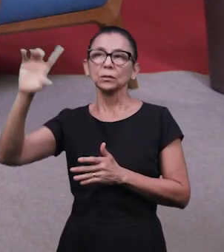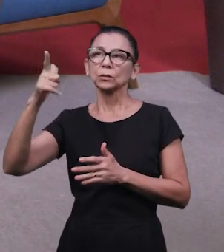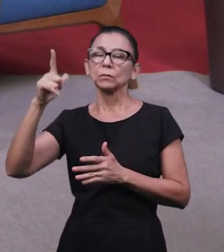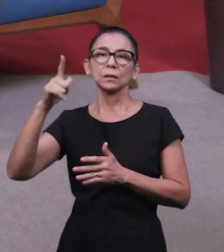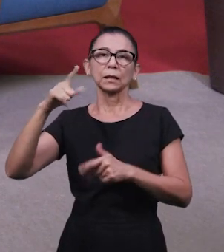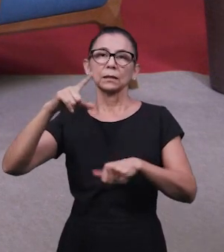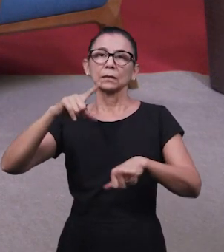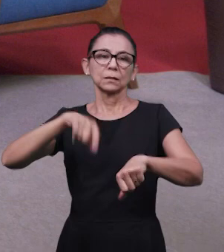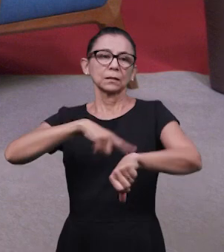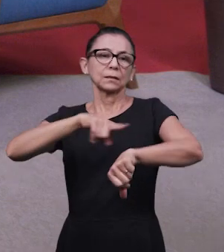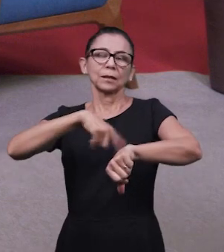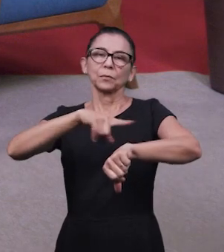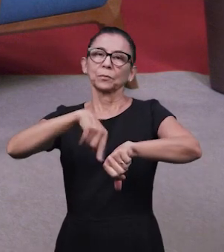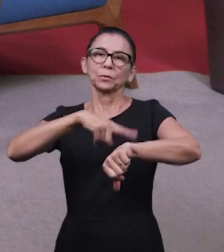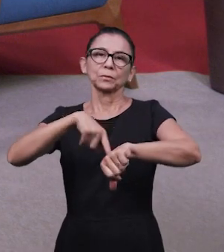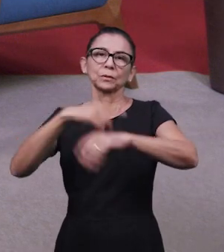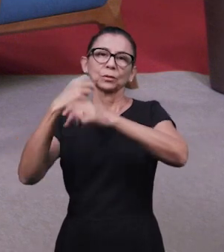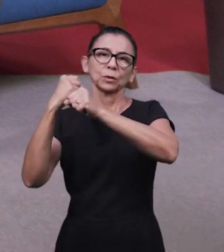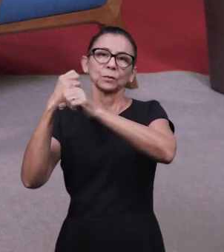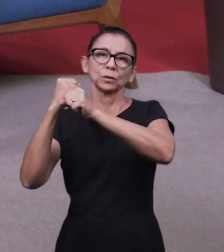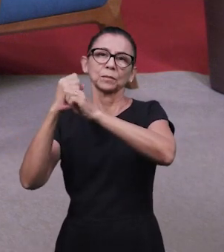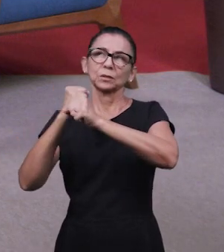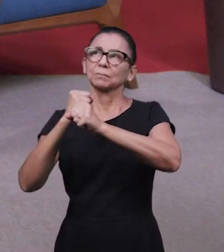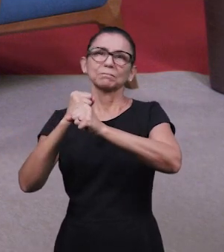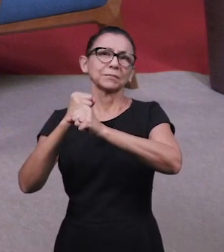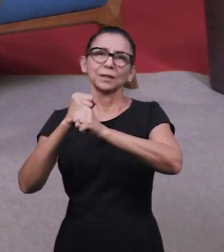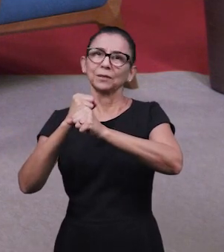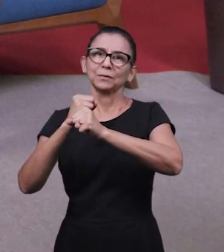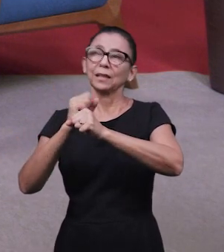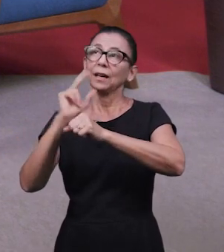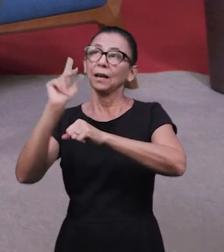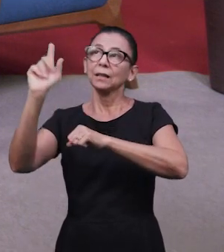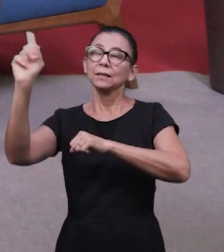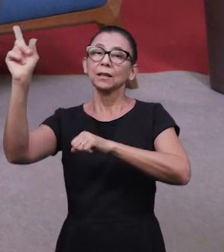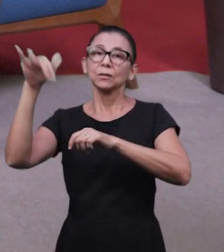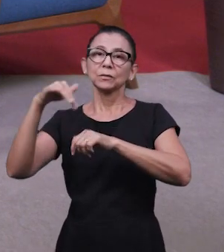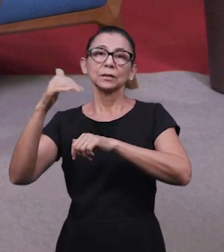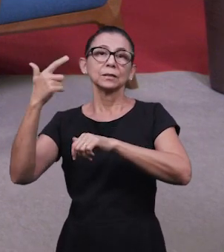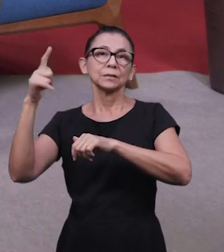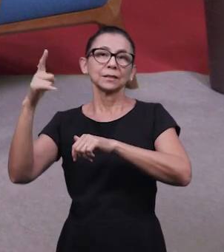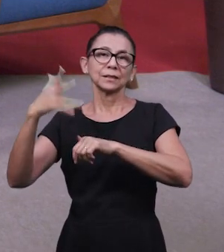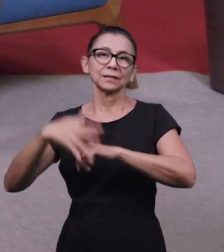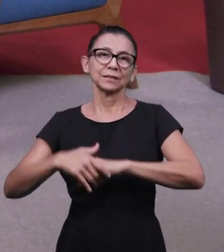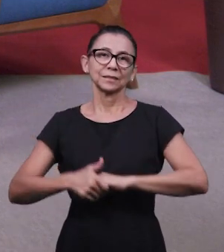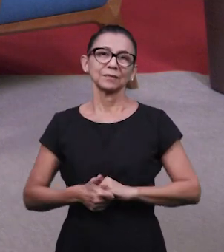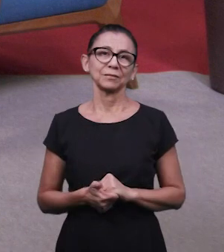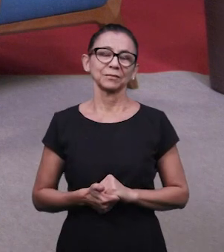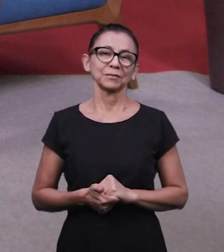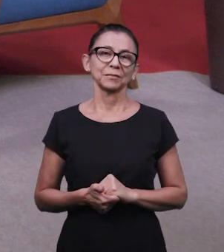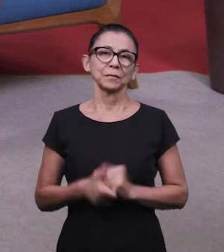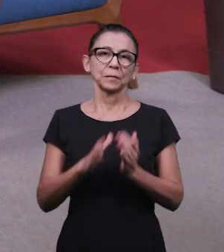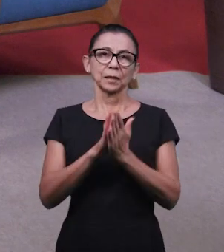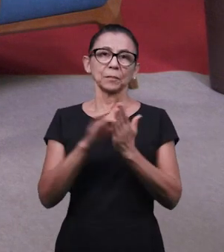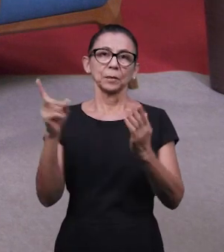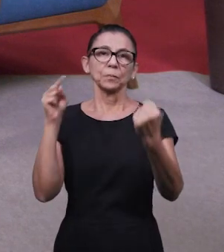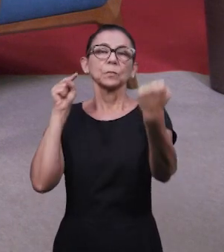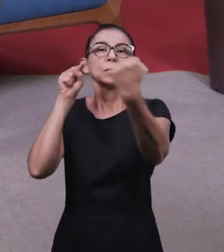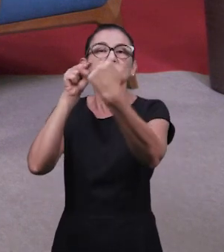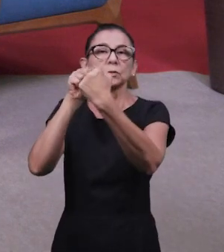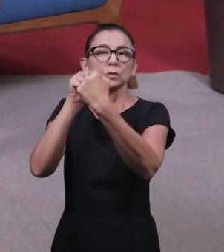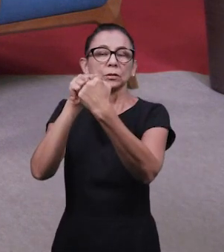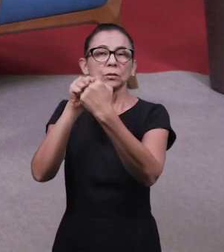palavra, ela é proveniente, ela nunca vai passar, porque ela é proveniente de um Deus eterno. Amém. O tempo de